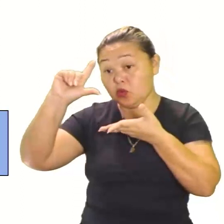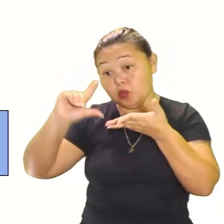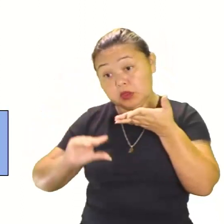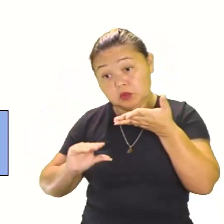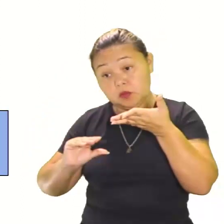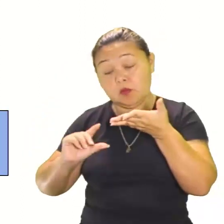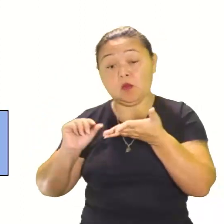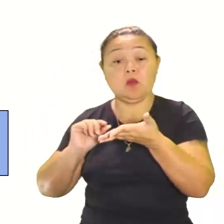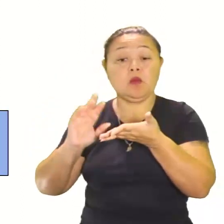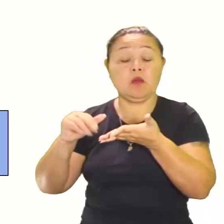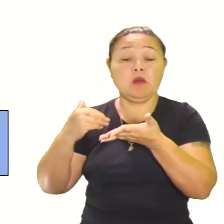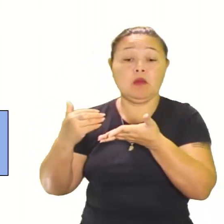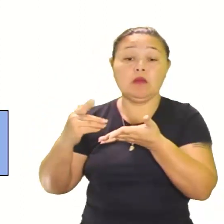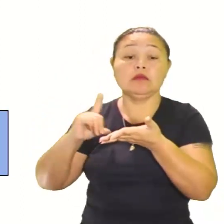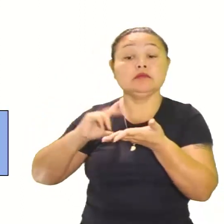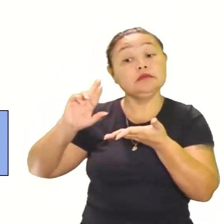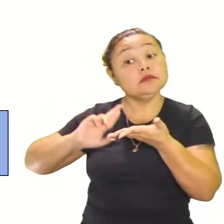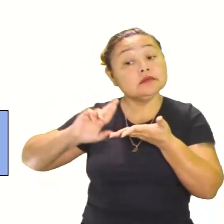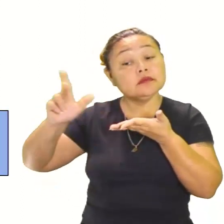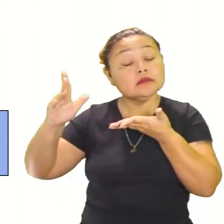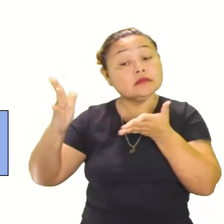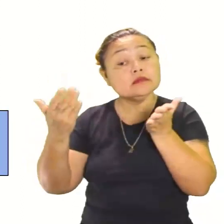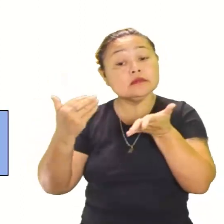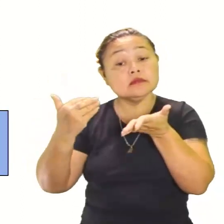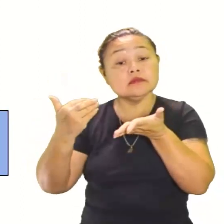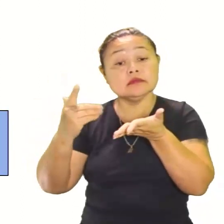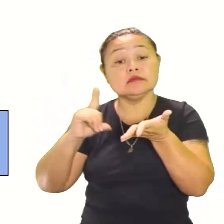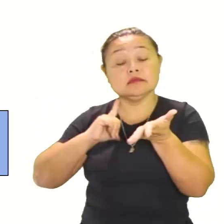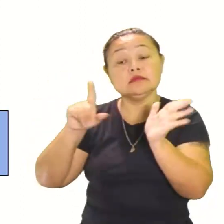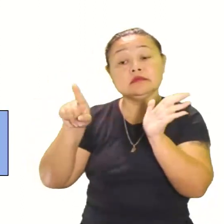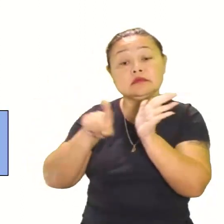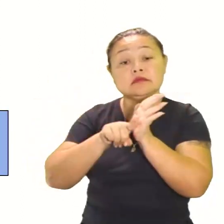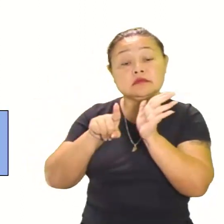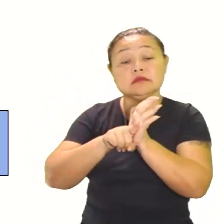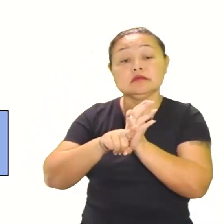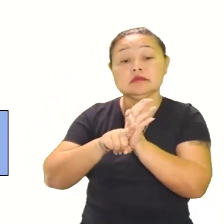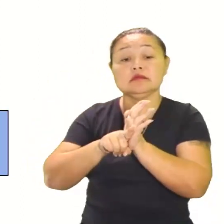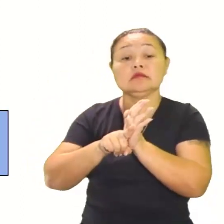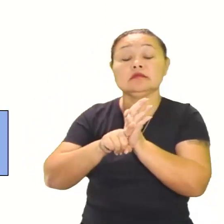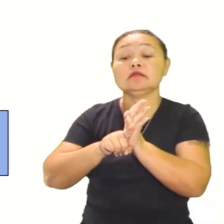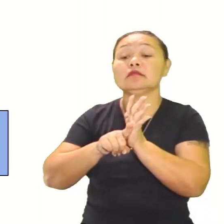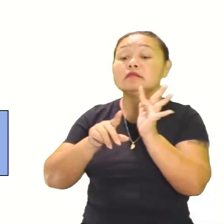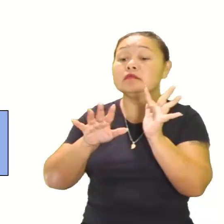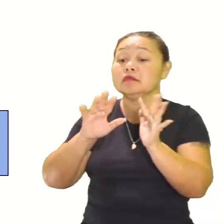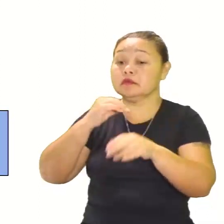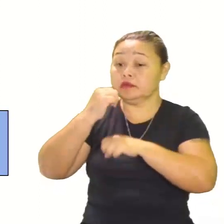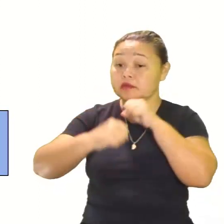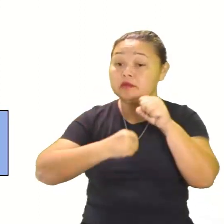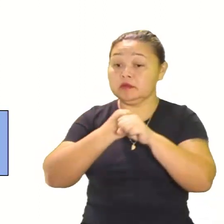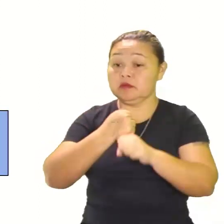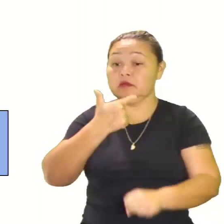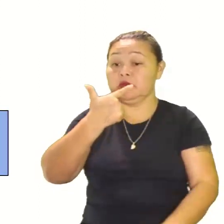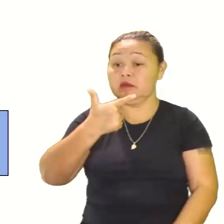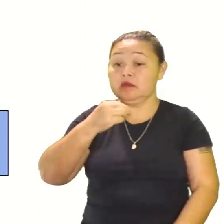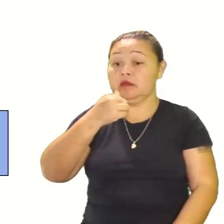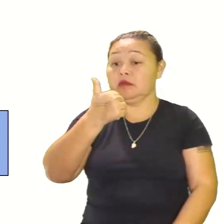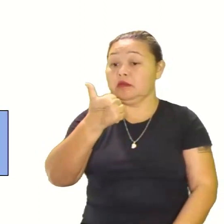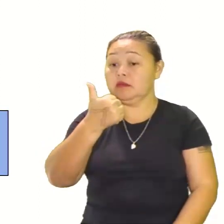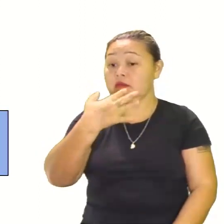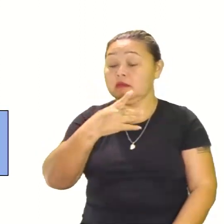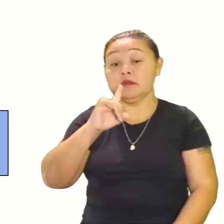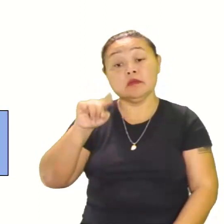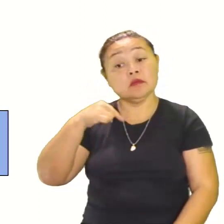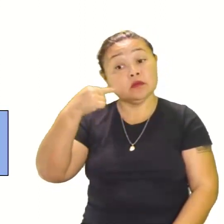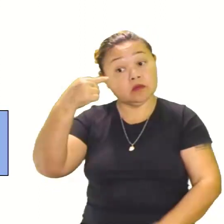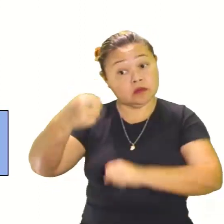A gente sabe que teve uma diferença, então sinal de menos, né? Do faturamento do ano de 2014, que foi de 400 mil, para o